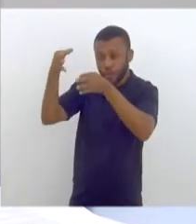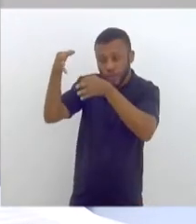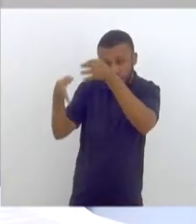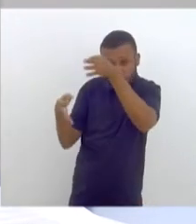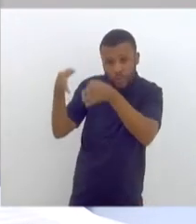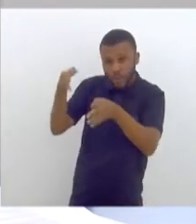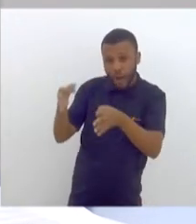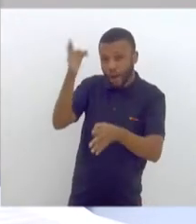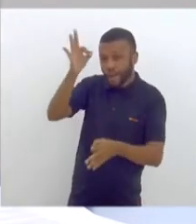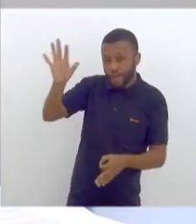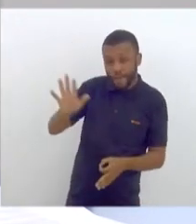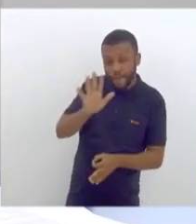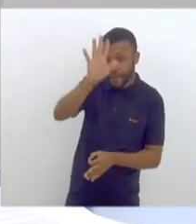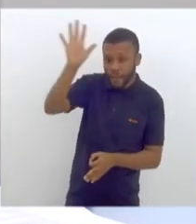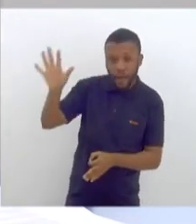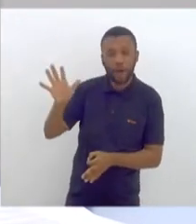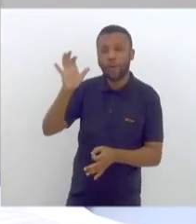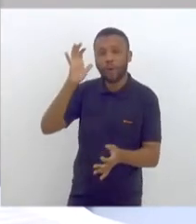decidiu